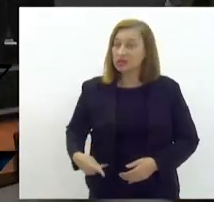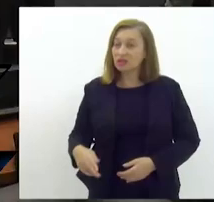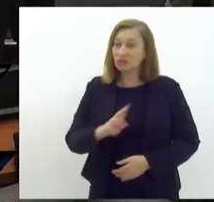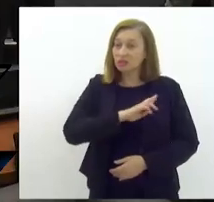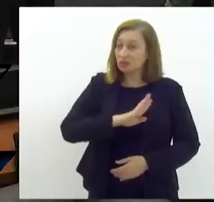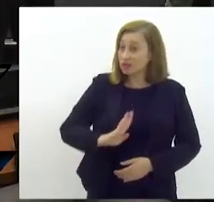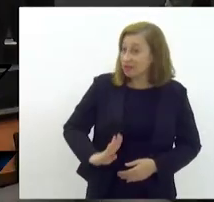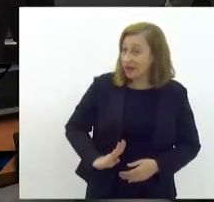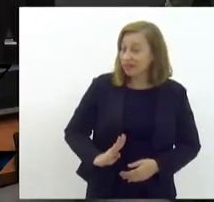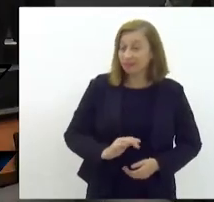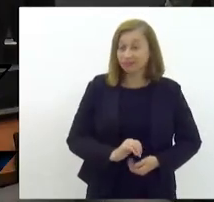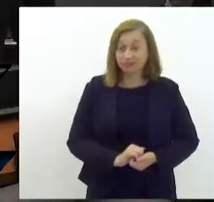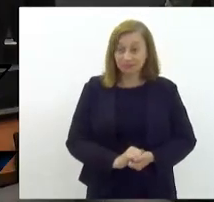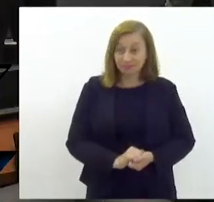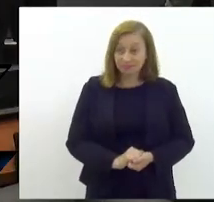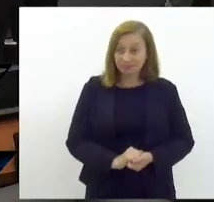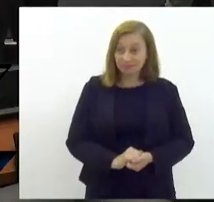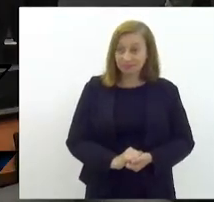Bacelar